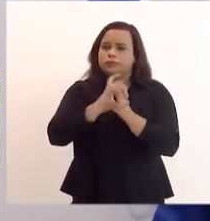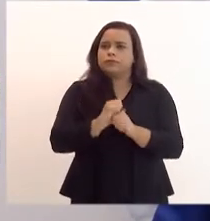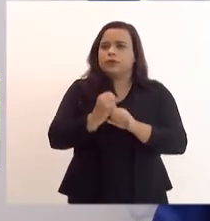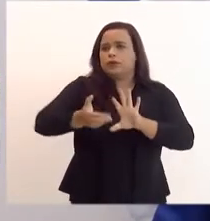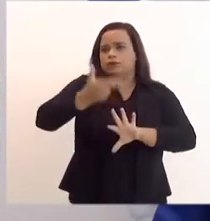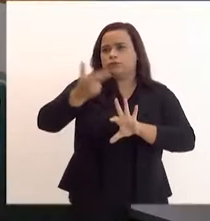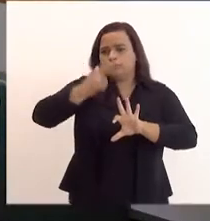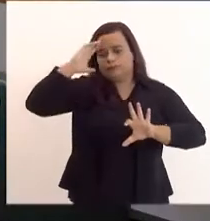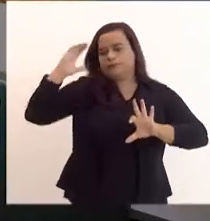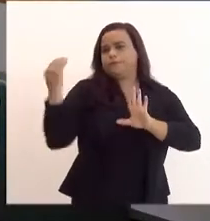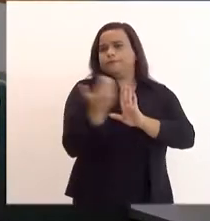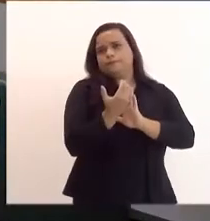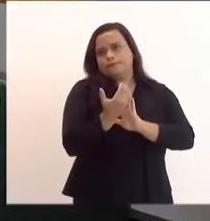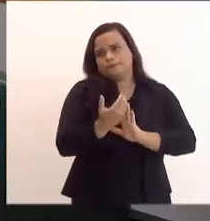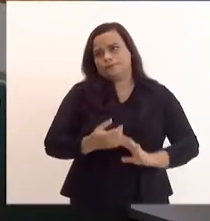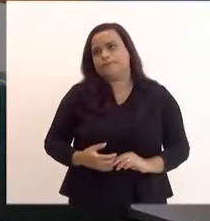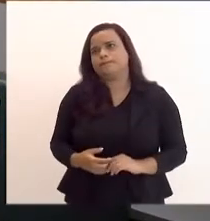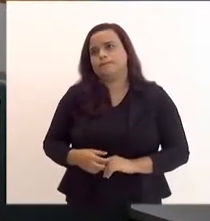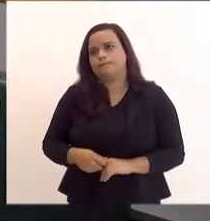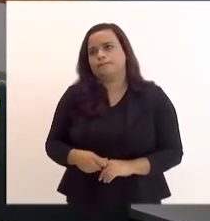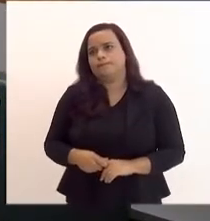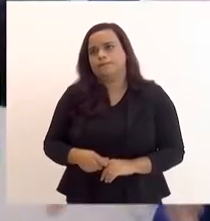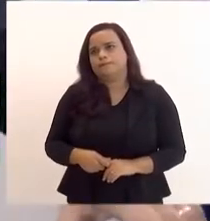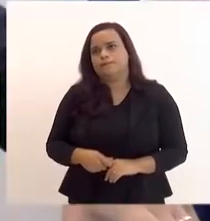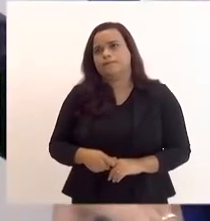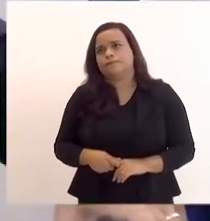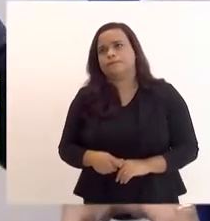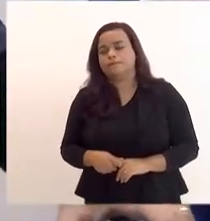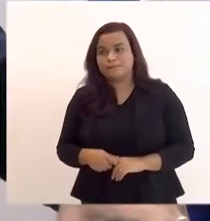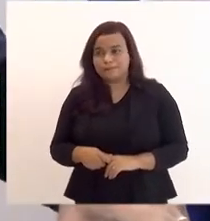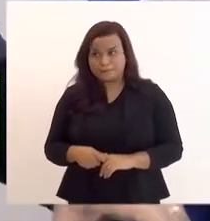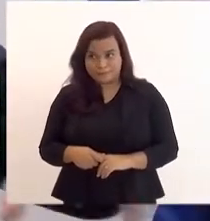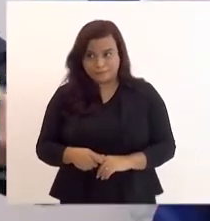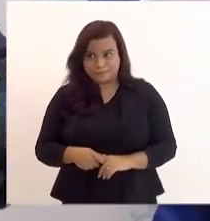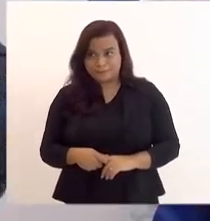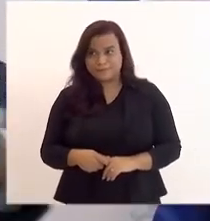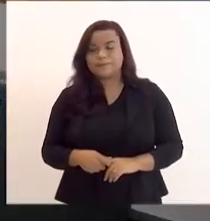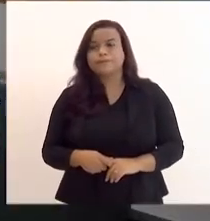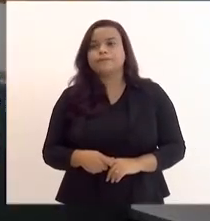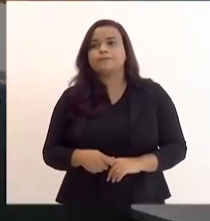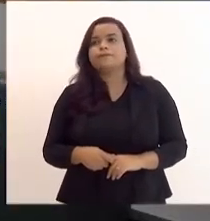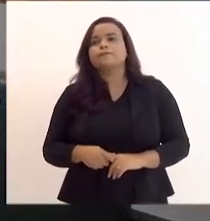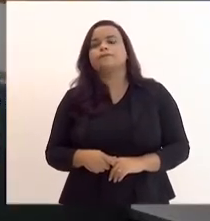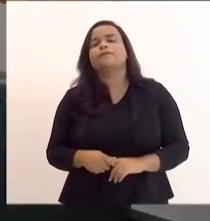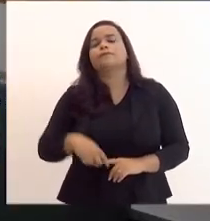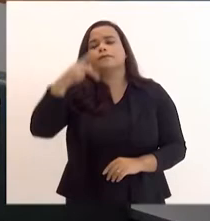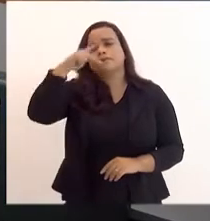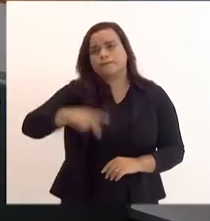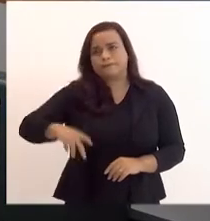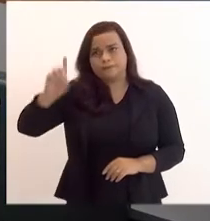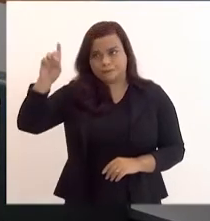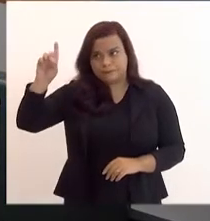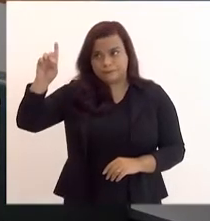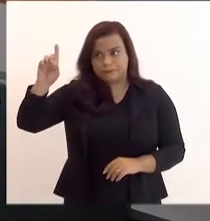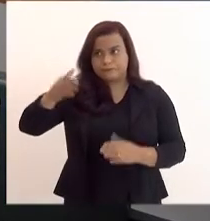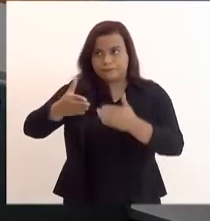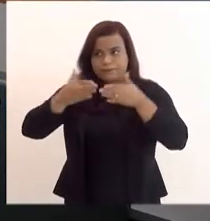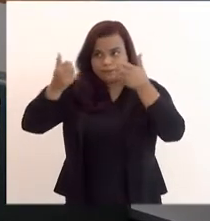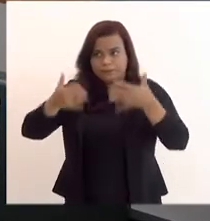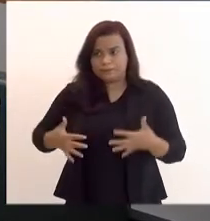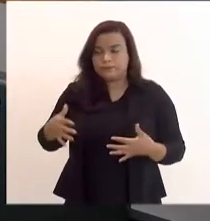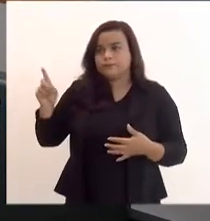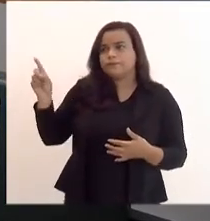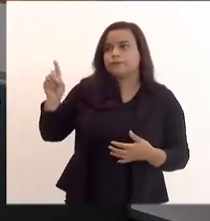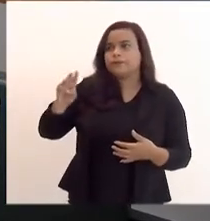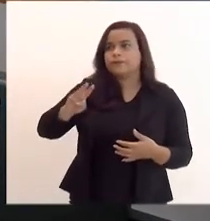o regimento. Perfeito. Como é que é cúmplice? Vamos fazer o lei do cúmplice. Presidente Márcio Pacheco. Okay, deputado Valdec.